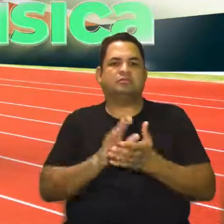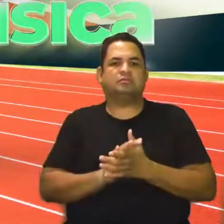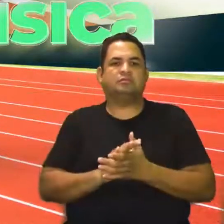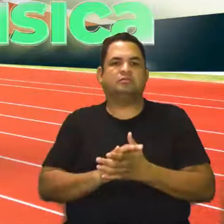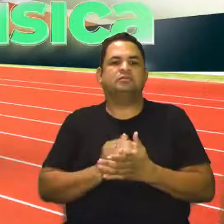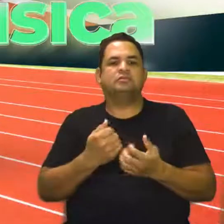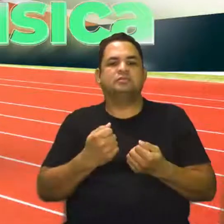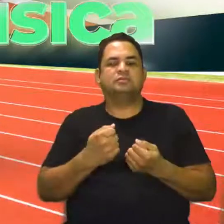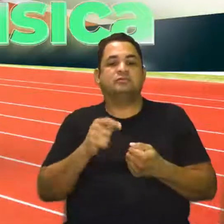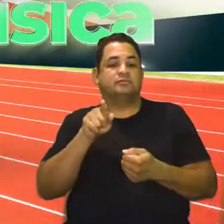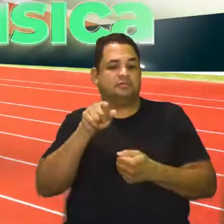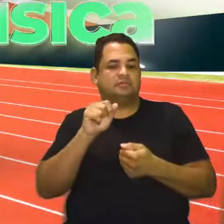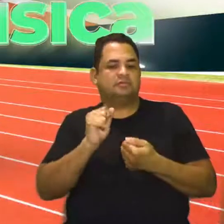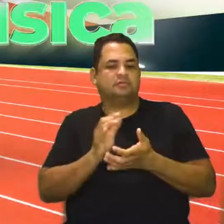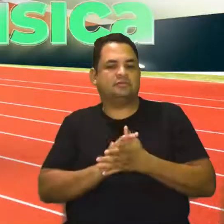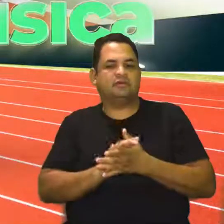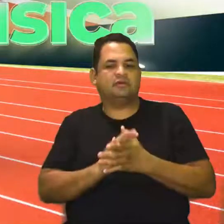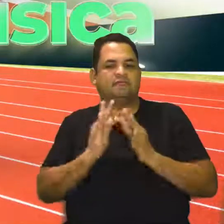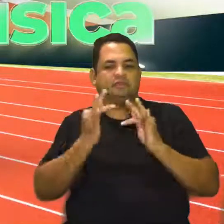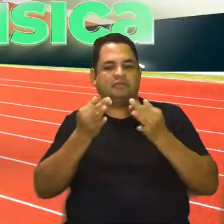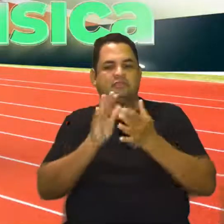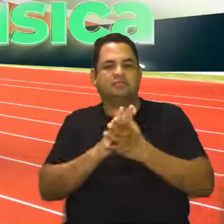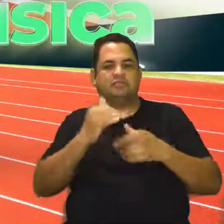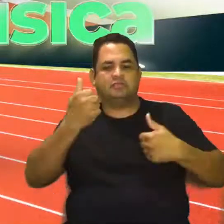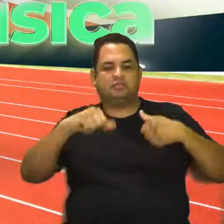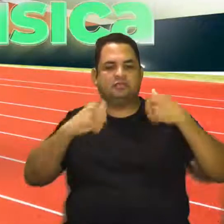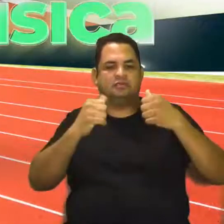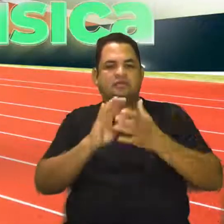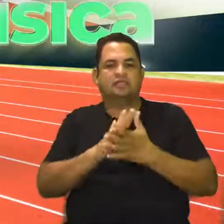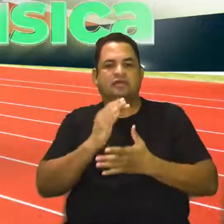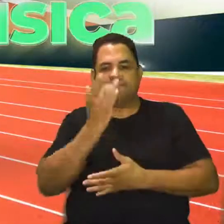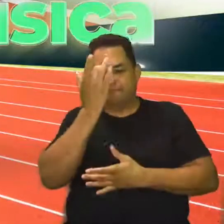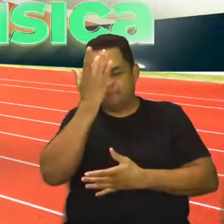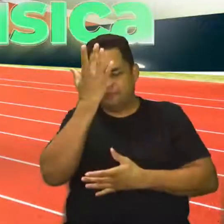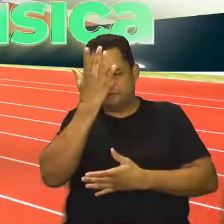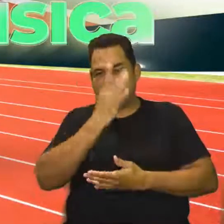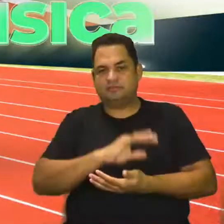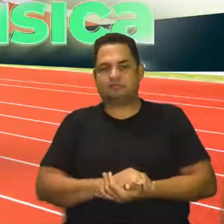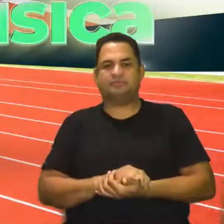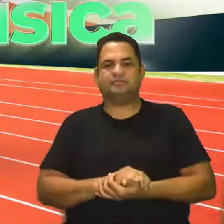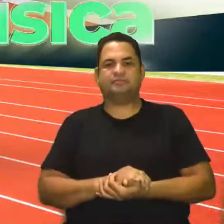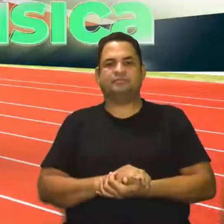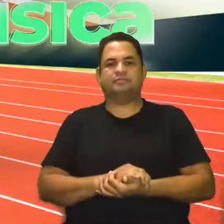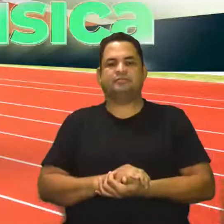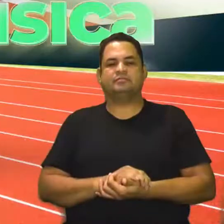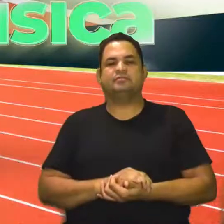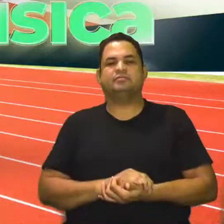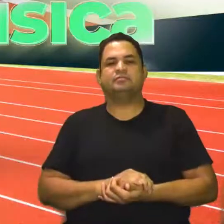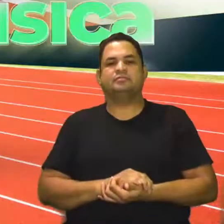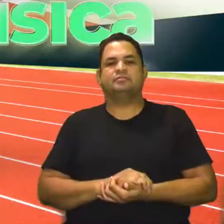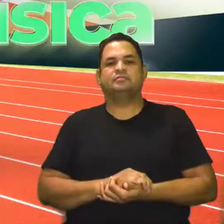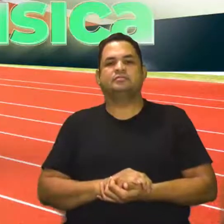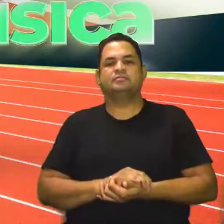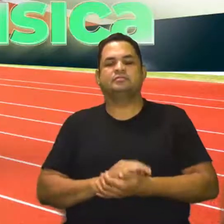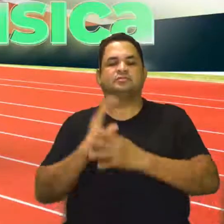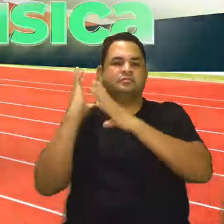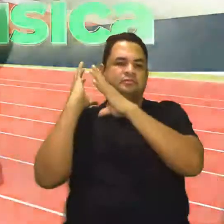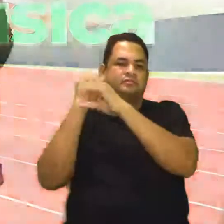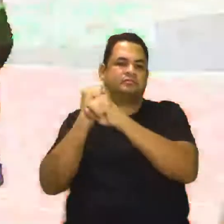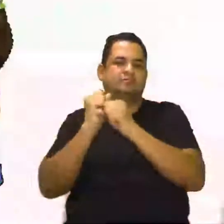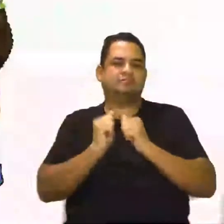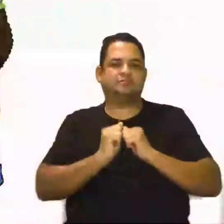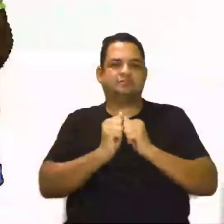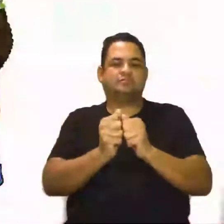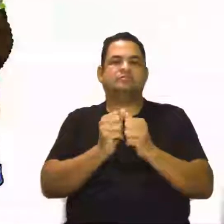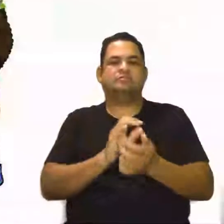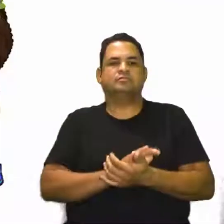você vai fechar essa avaliação, porque ela tá melzinho na chupeta. Tá fácil, né, Tá prof? muito fácil. Então, vamos ver a revisão agora? Acompanha comigo